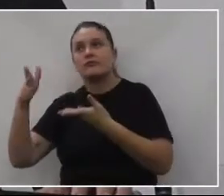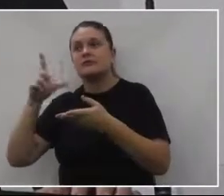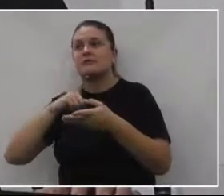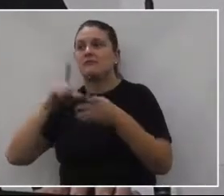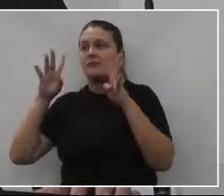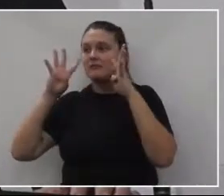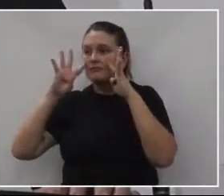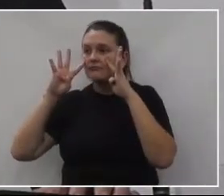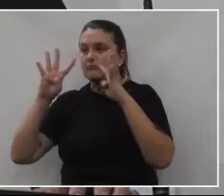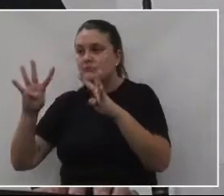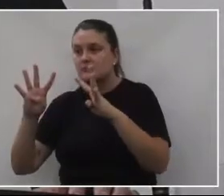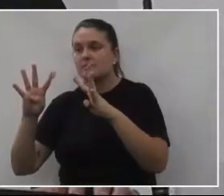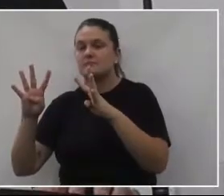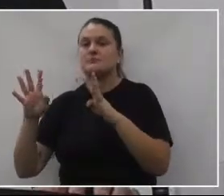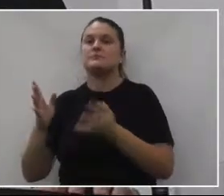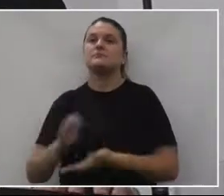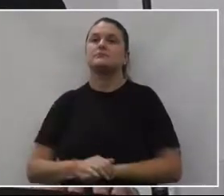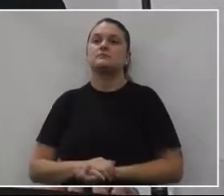atenção.